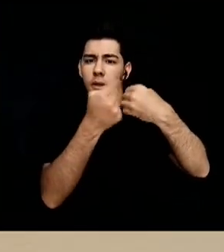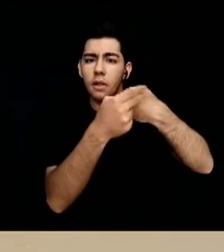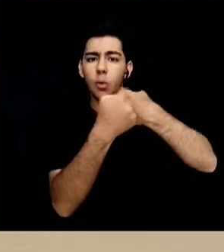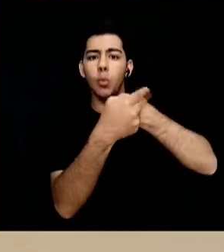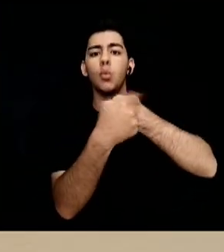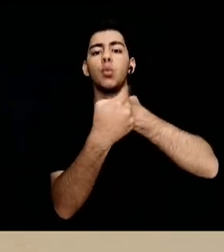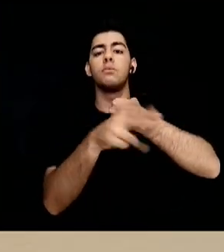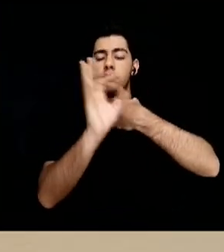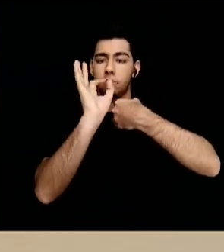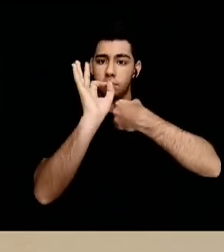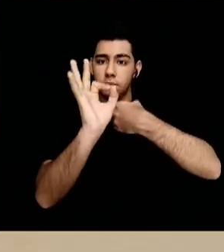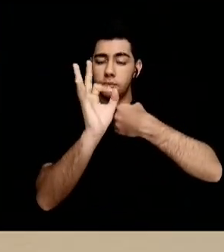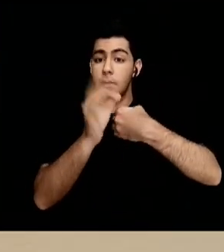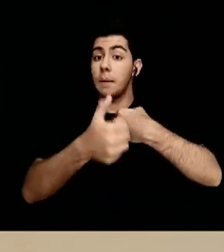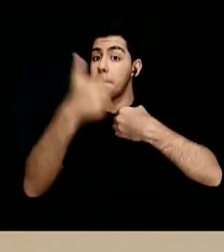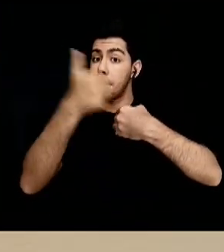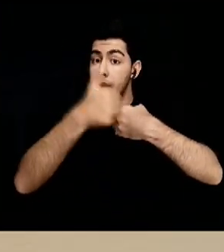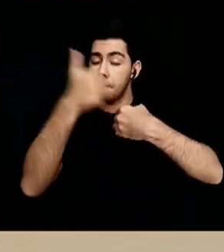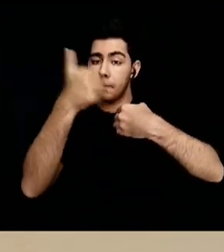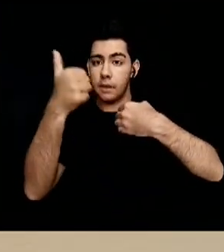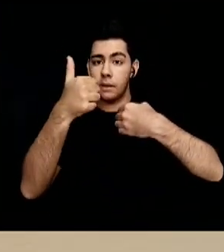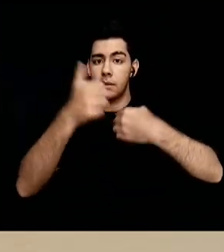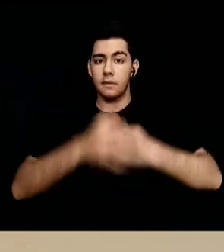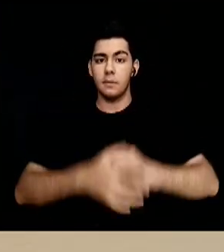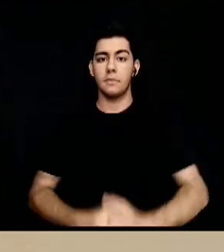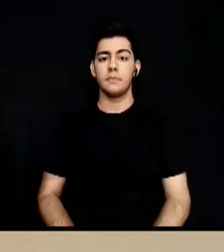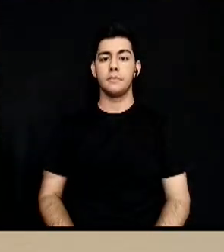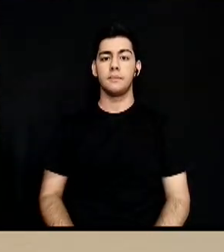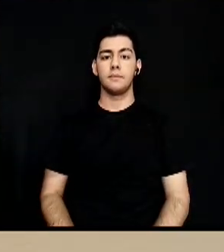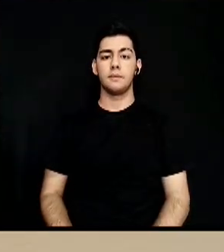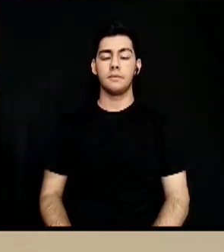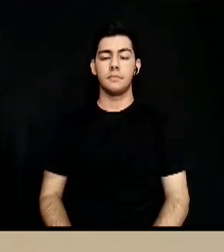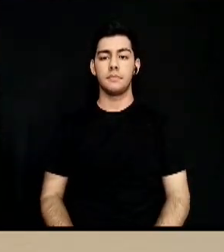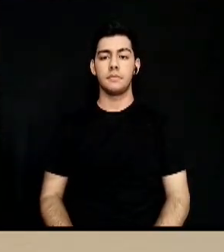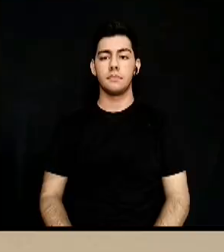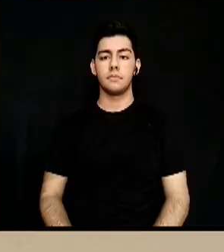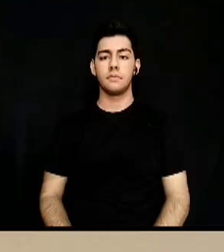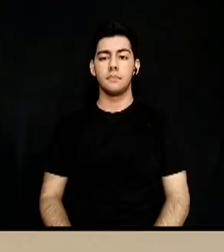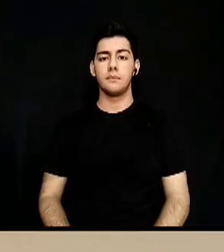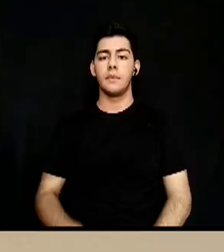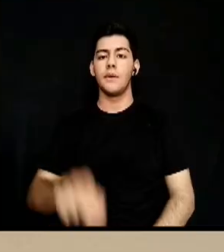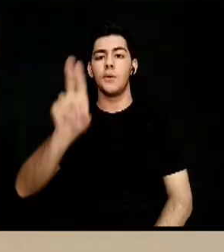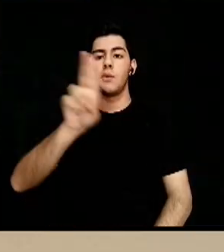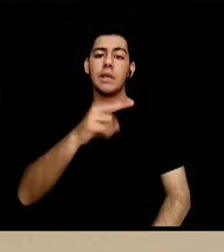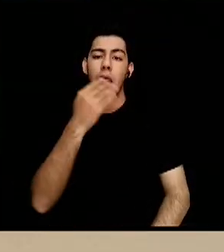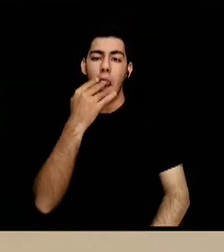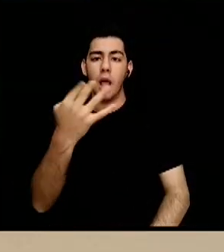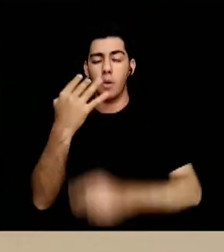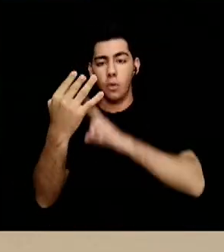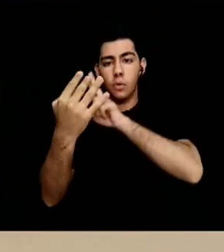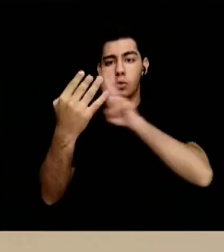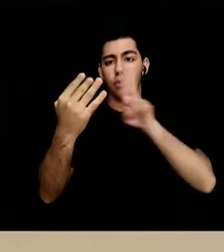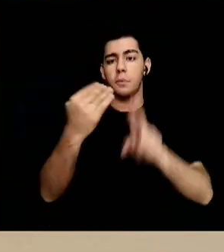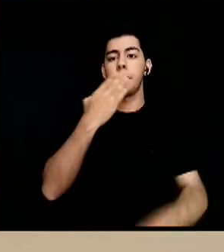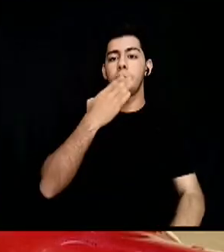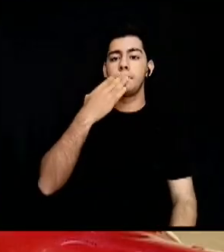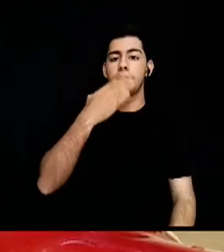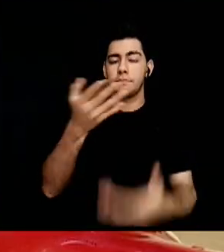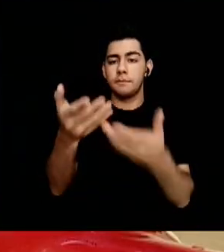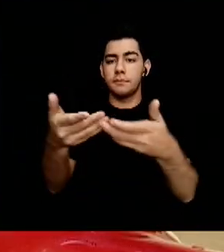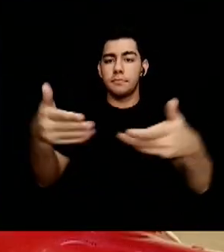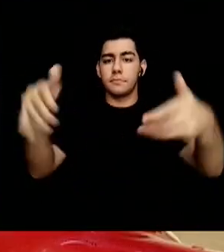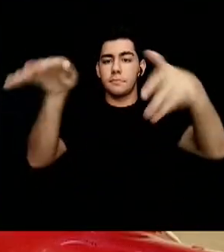sombra com o doce de abóbora. E depois agora eu vou fazer um pedacinho